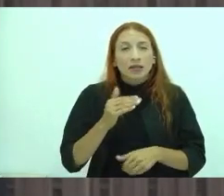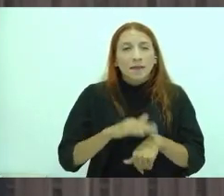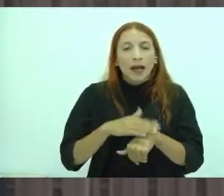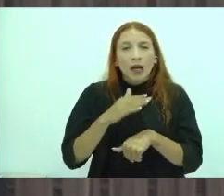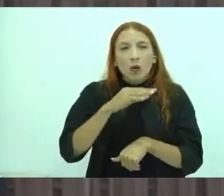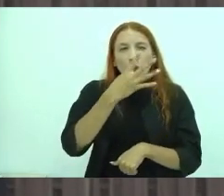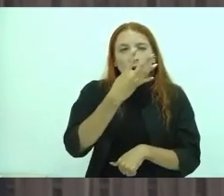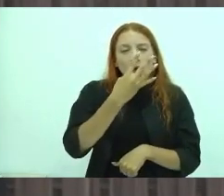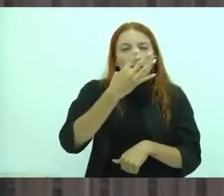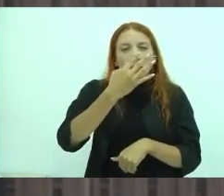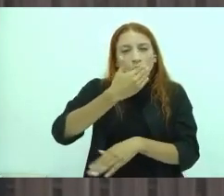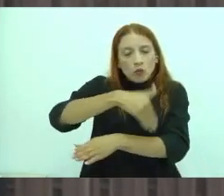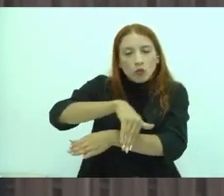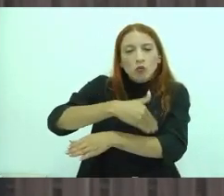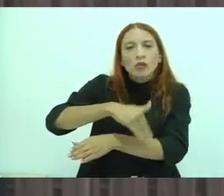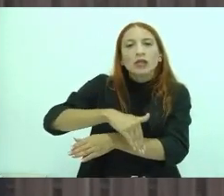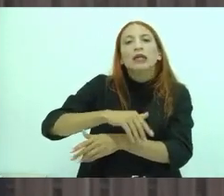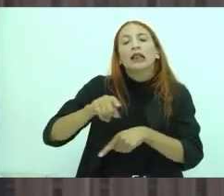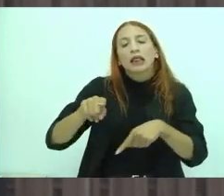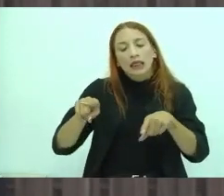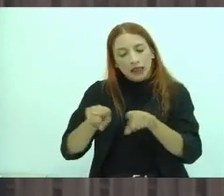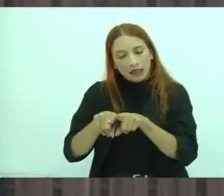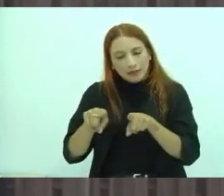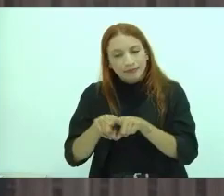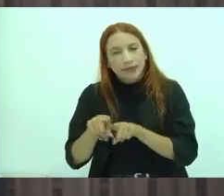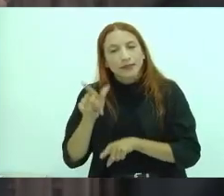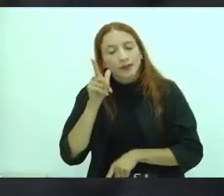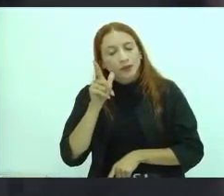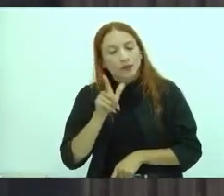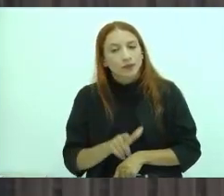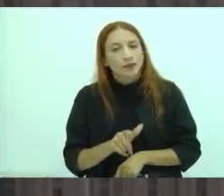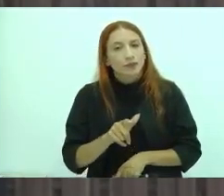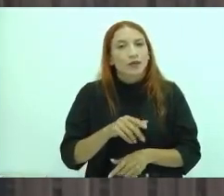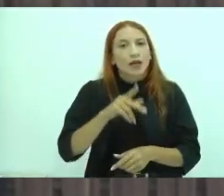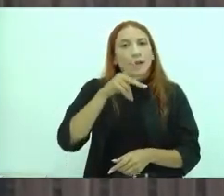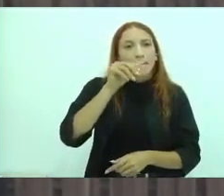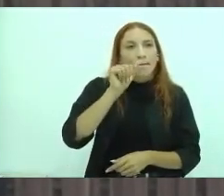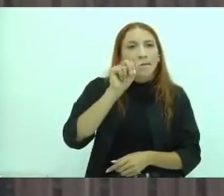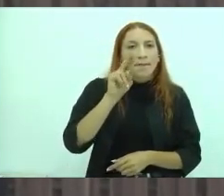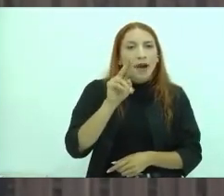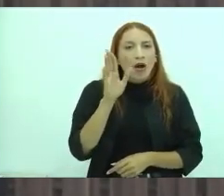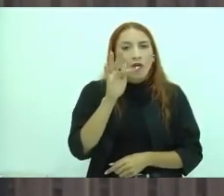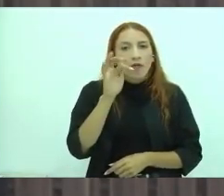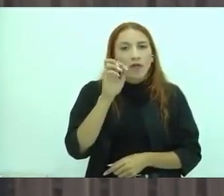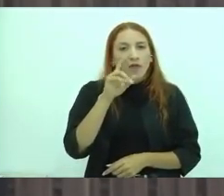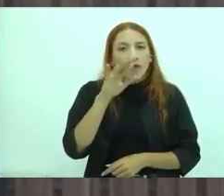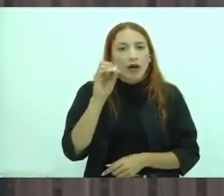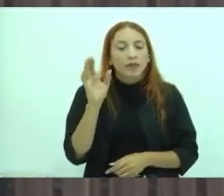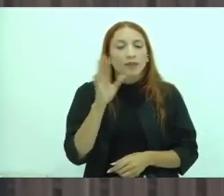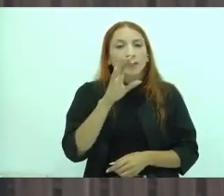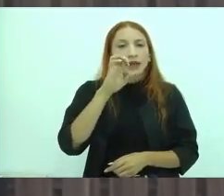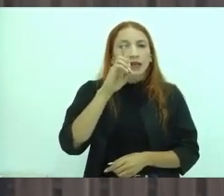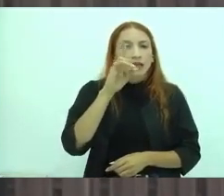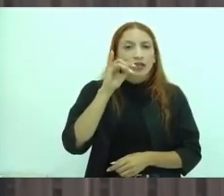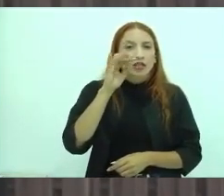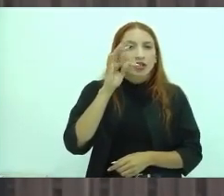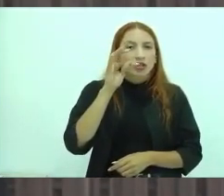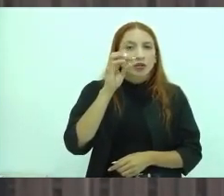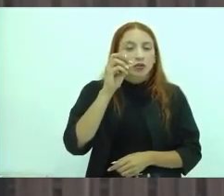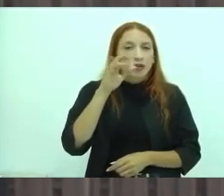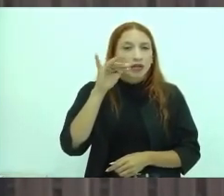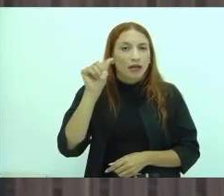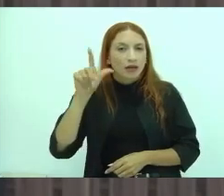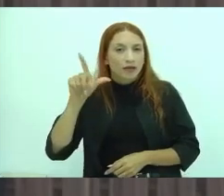para se tornar pavimentadas no Tancredo Neves. A rua Pau Ferro, Editorial, a